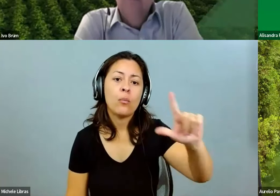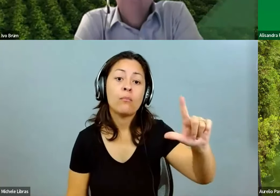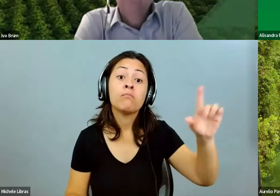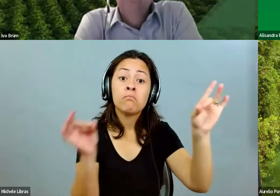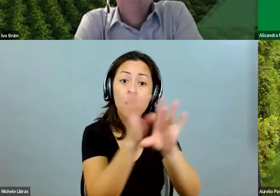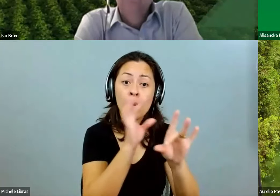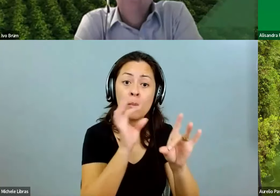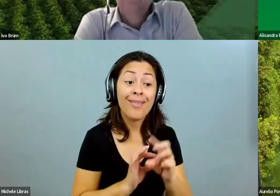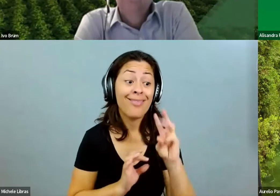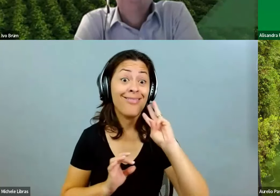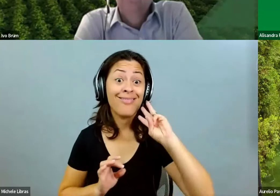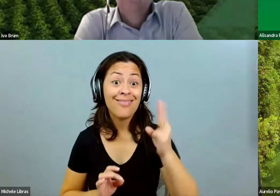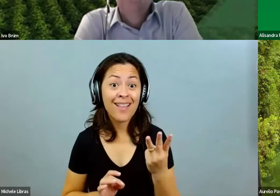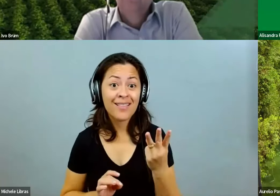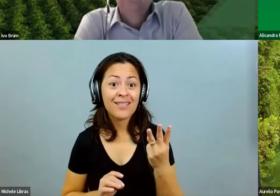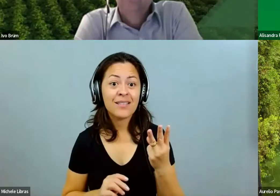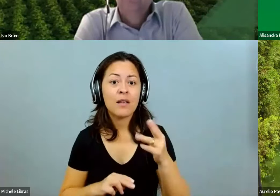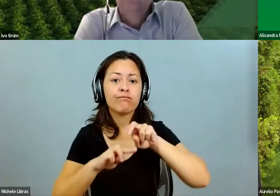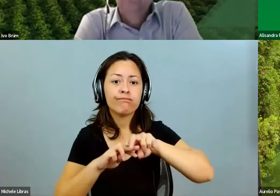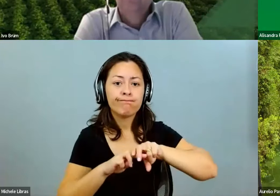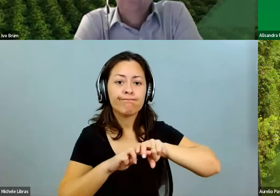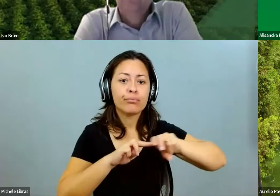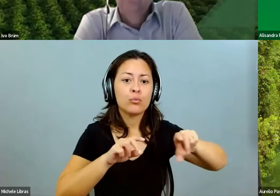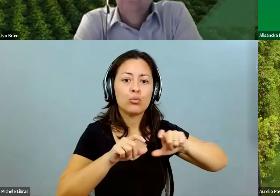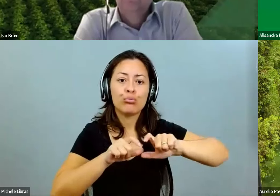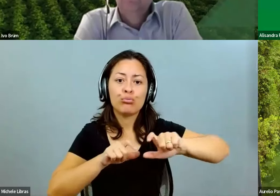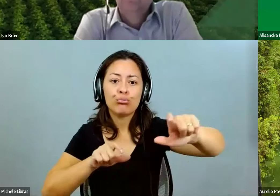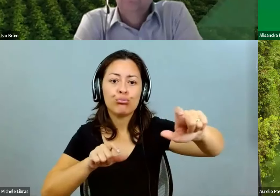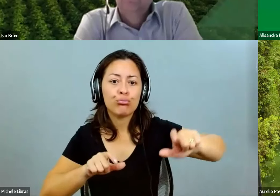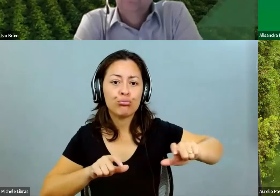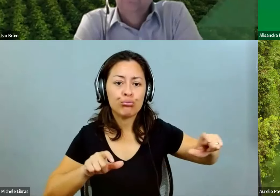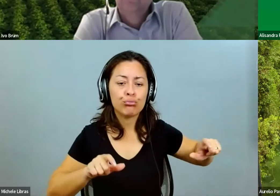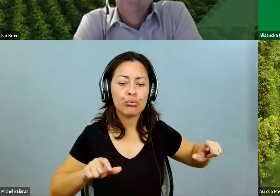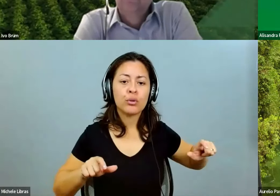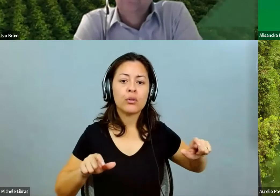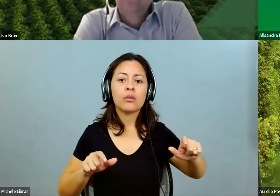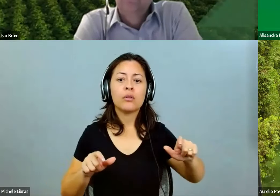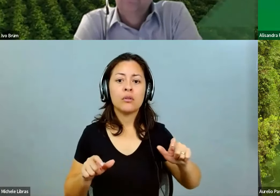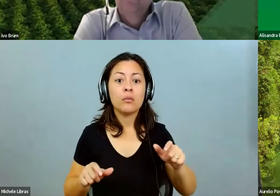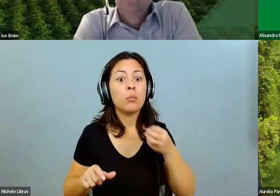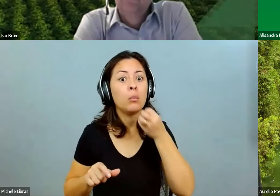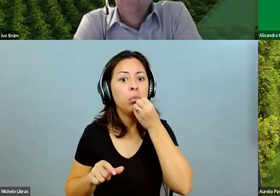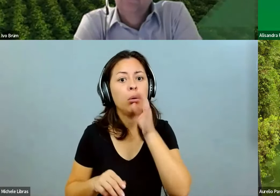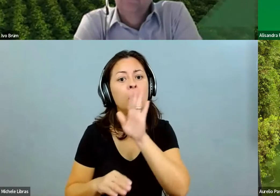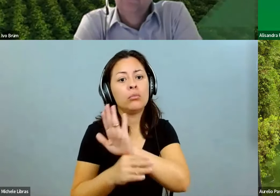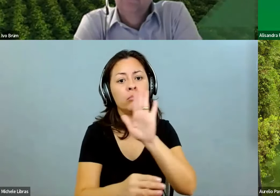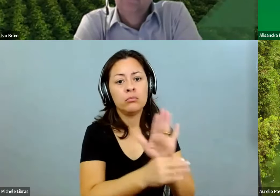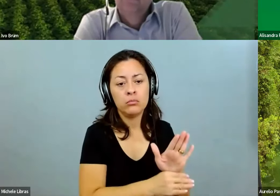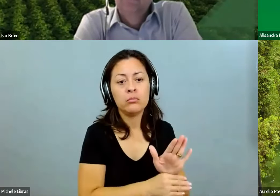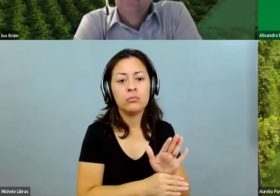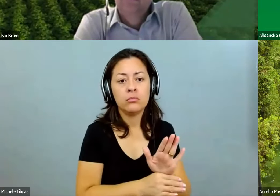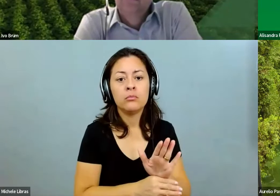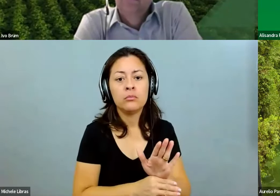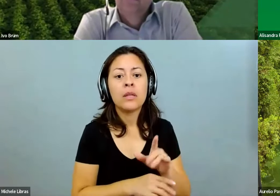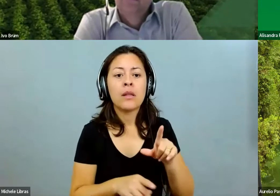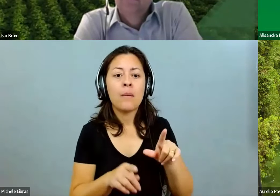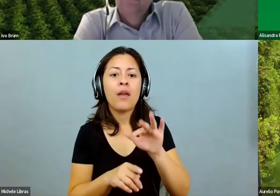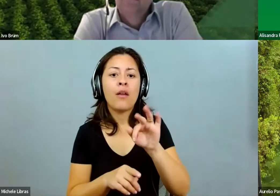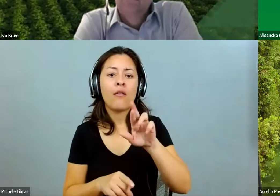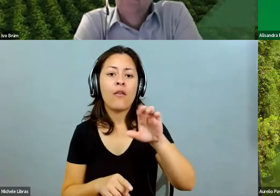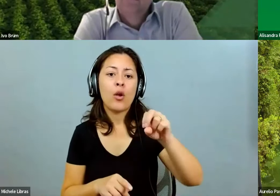rodovias A a extensão da da da ferro norte Então essa em princípio tá acontecendo e vai acontecer a extensão da Ferro Norte